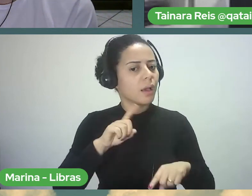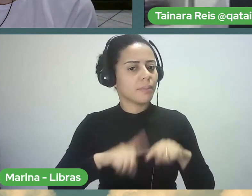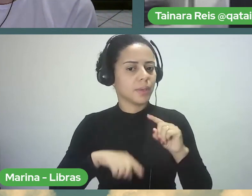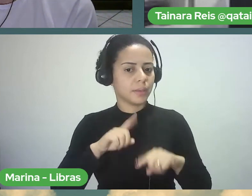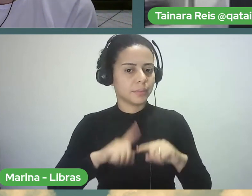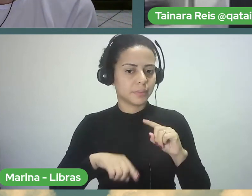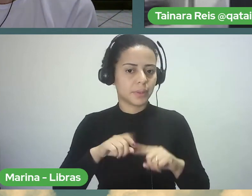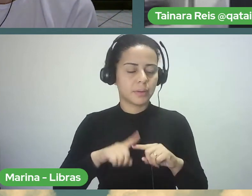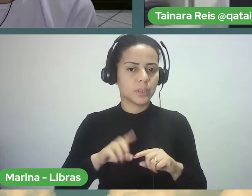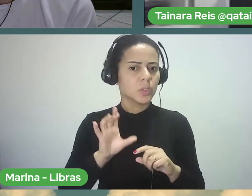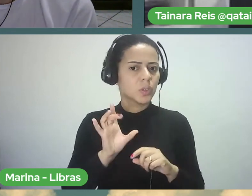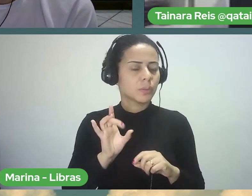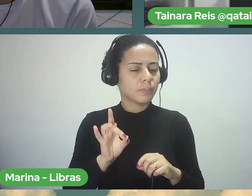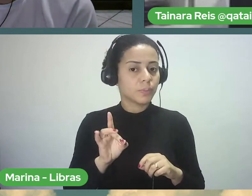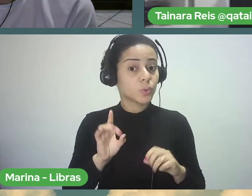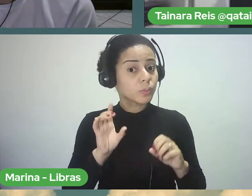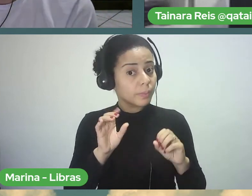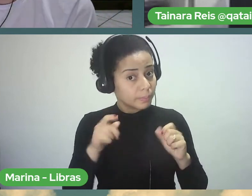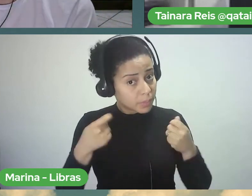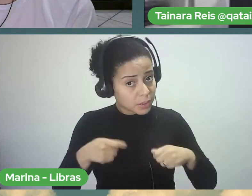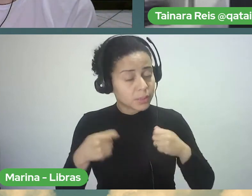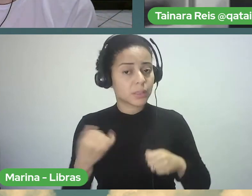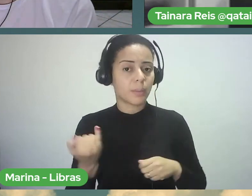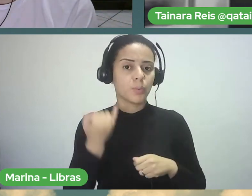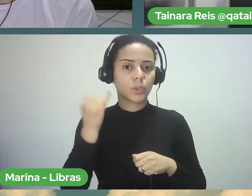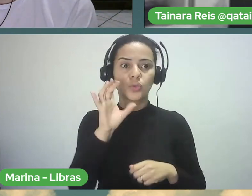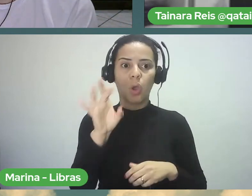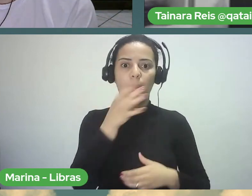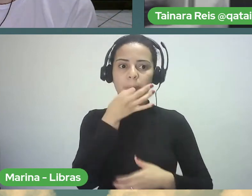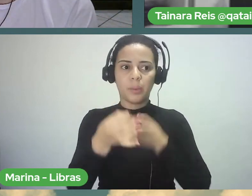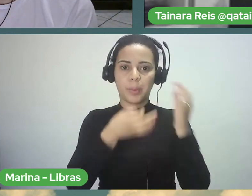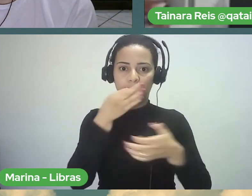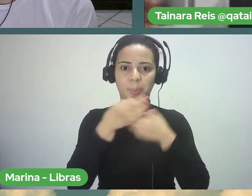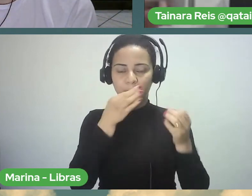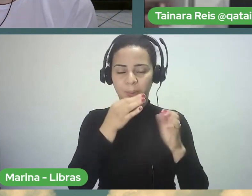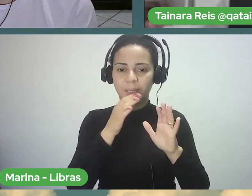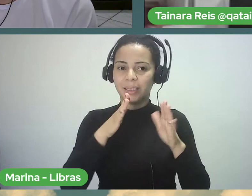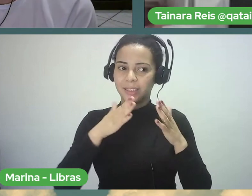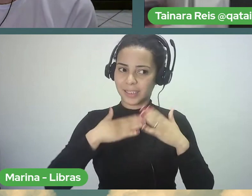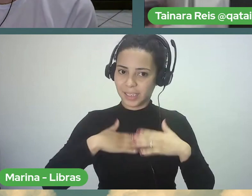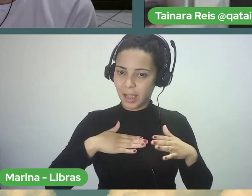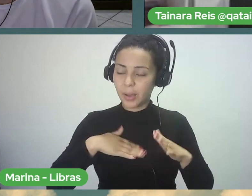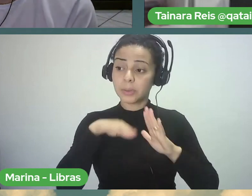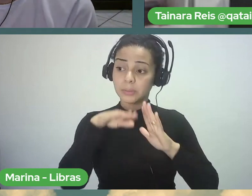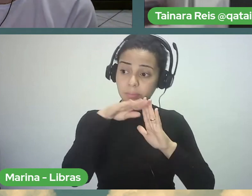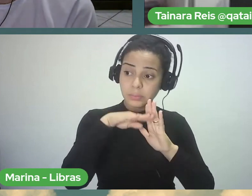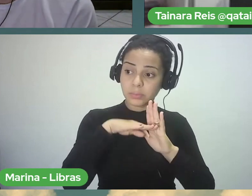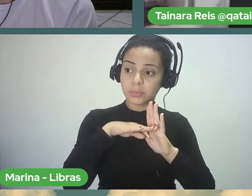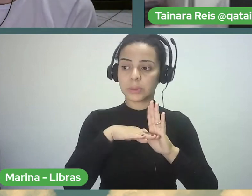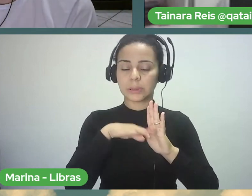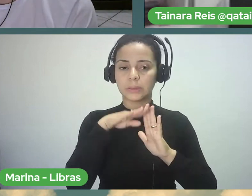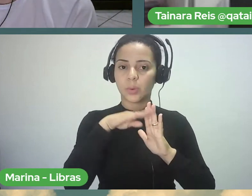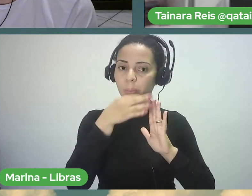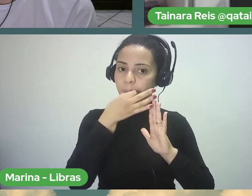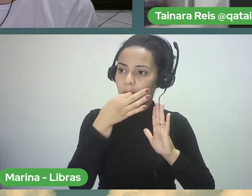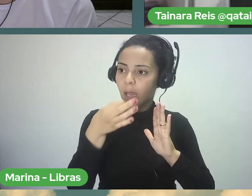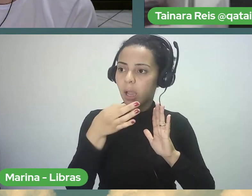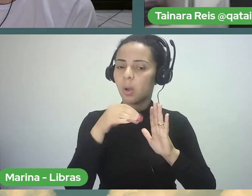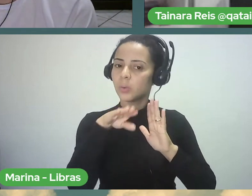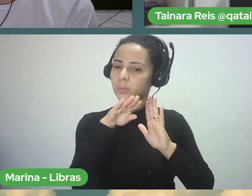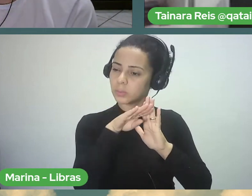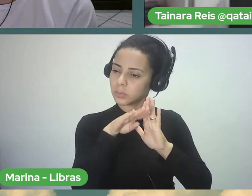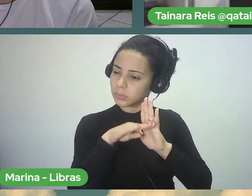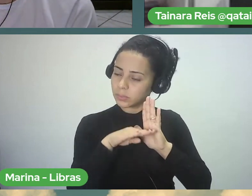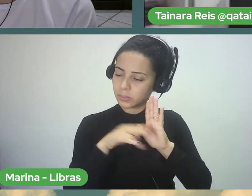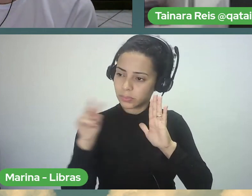bombardear o time de possibilidades, ou de se colocar até um pouco, se impor um pouco alguma coisa, é mostrar que o time